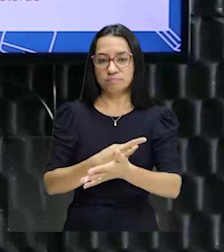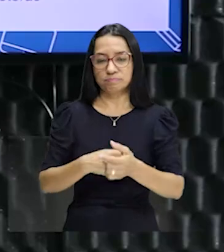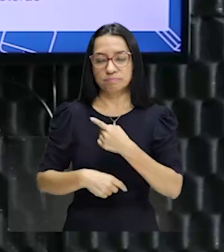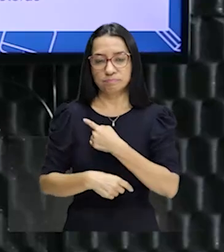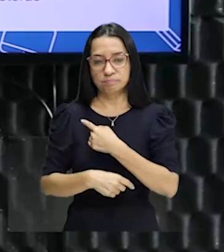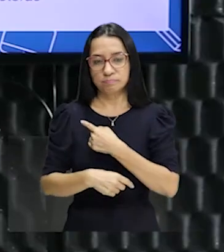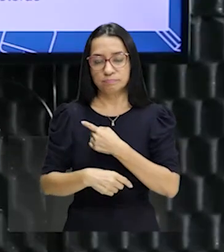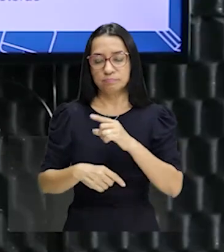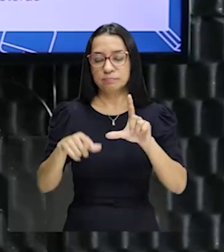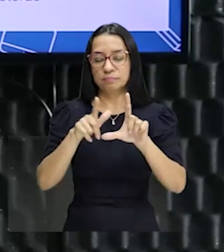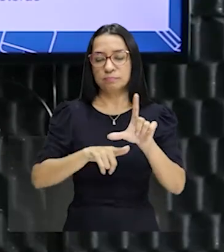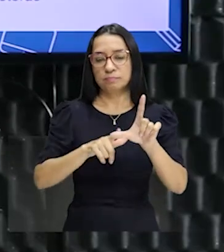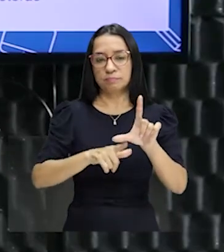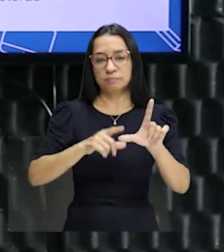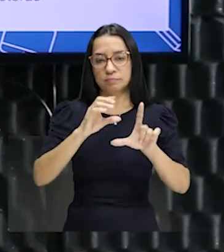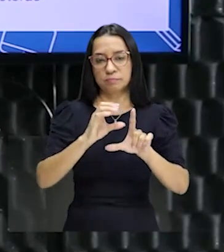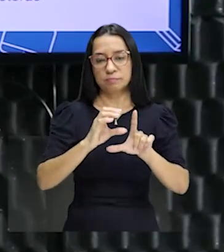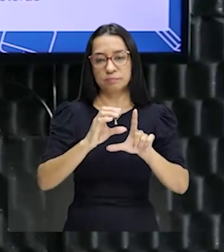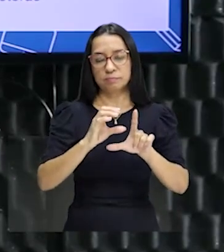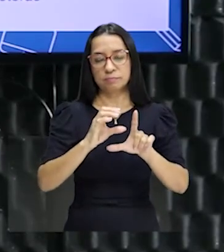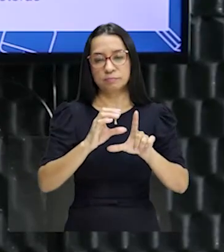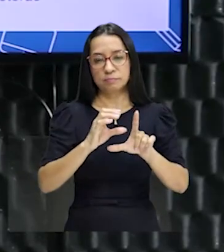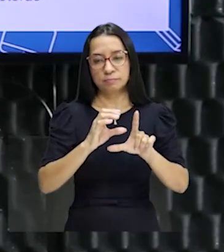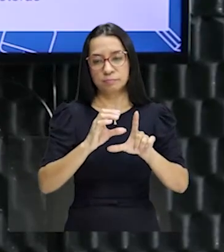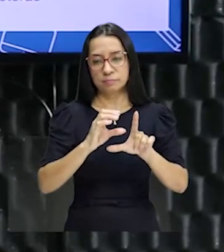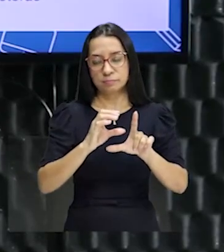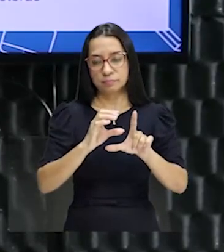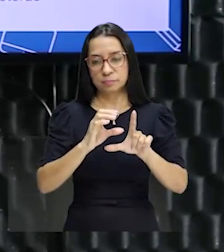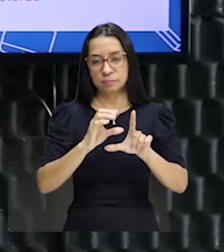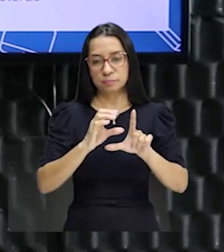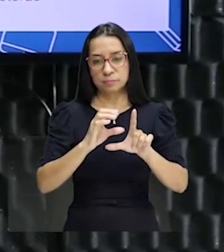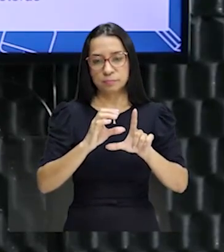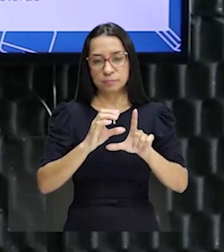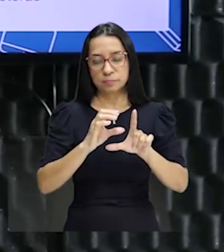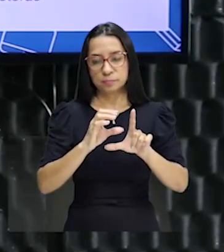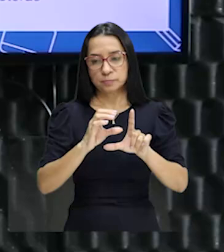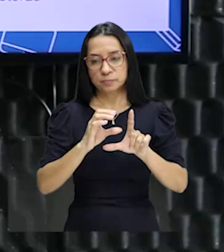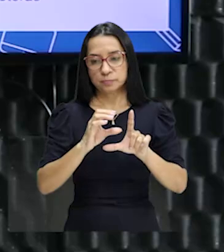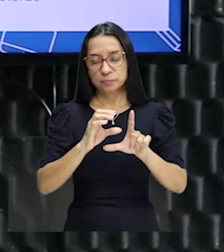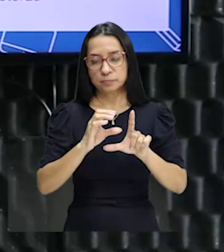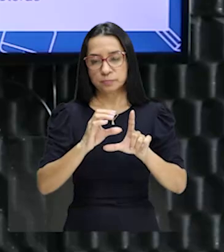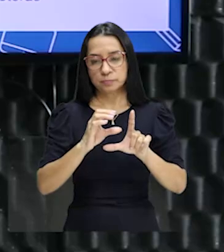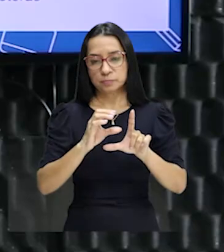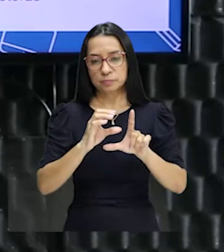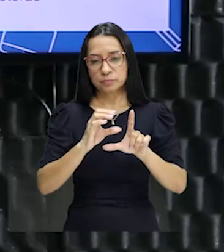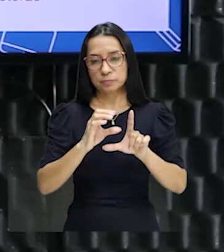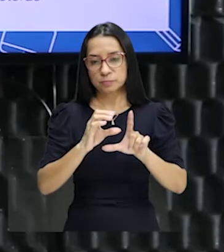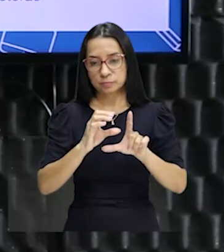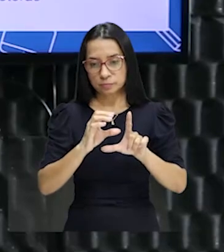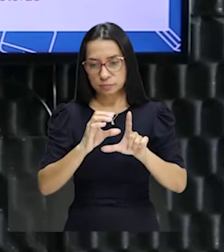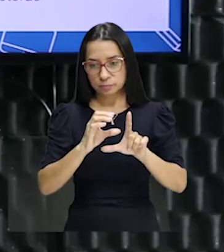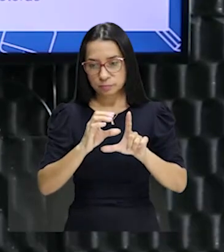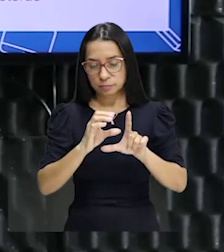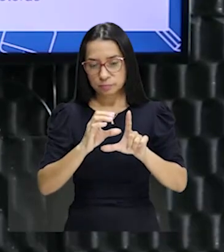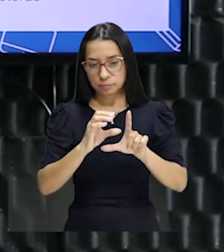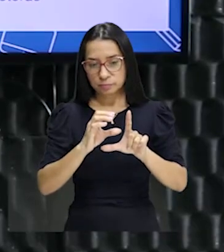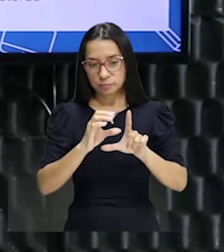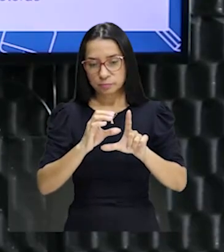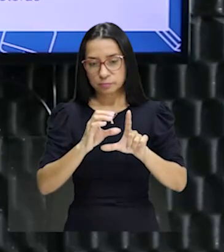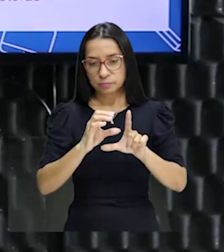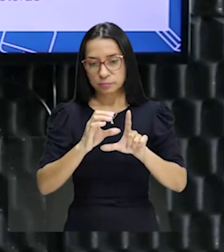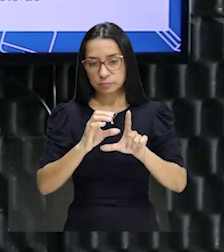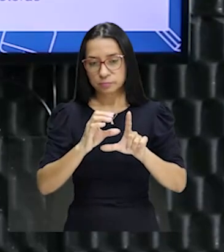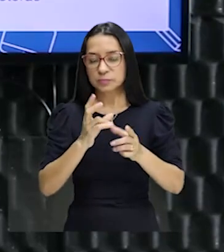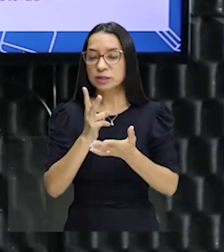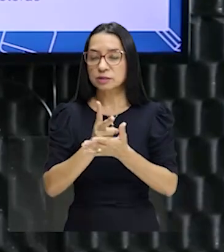um espaço para vivenciar situações de exclusão que serão negativas para a aprendizagem social,